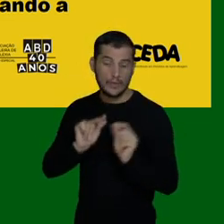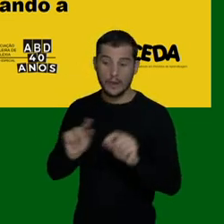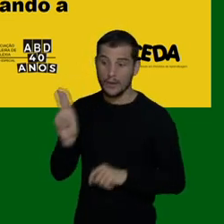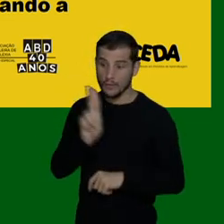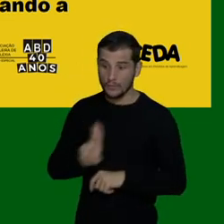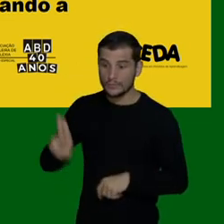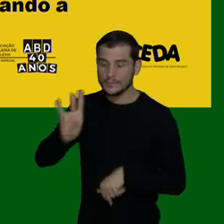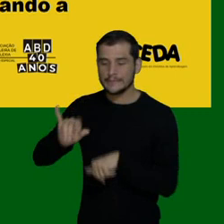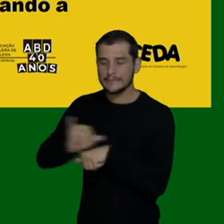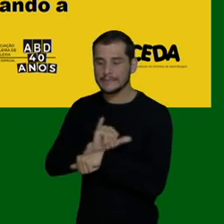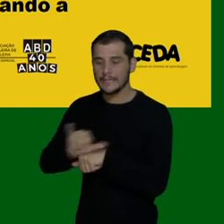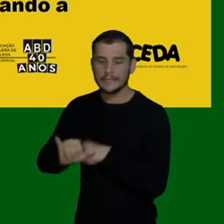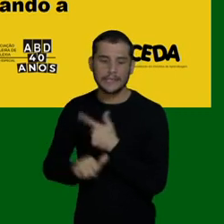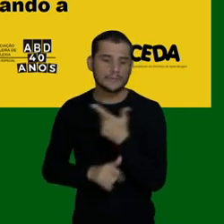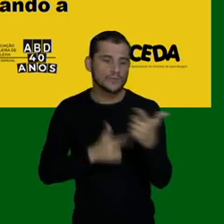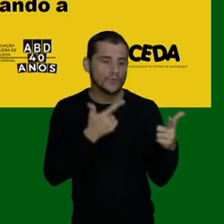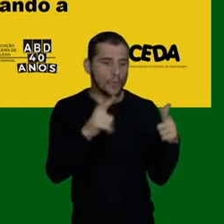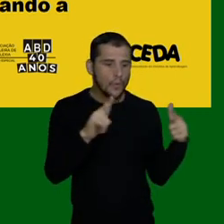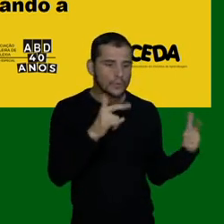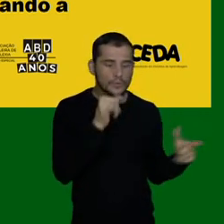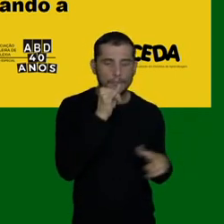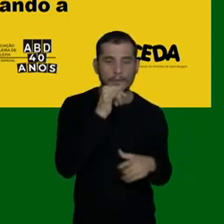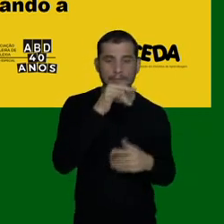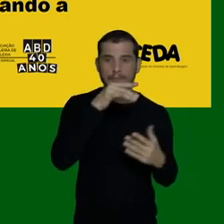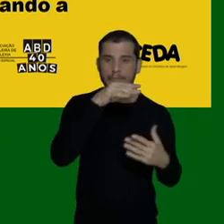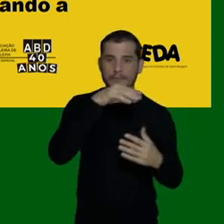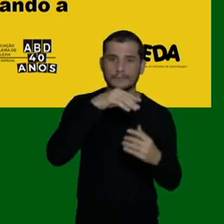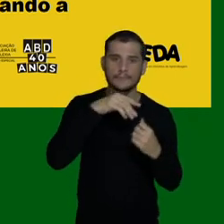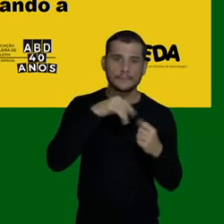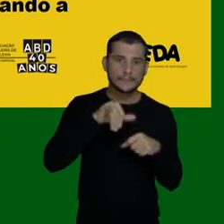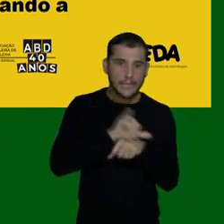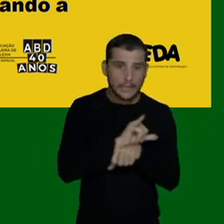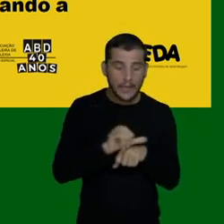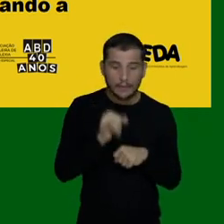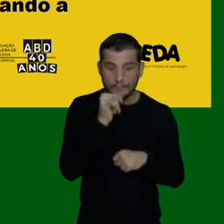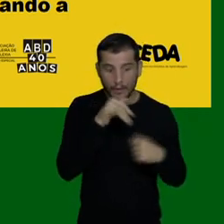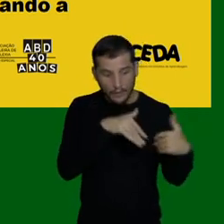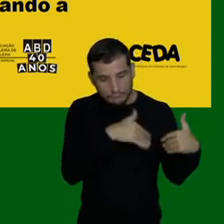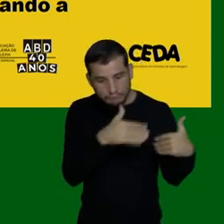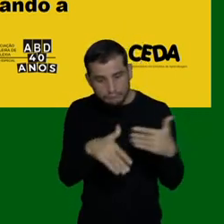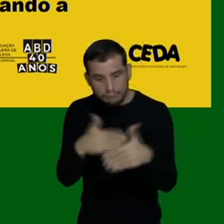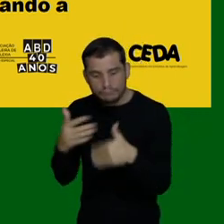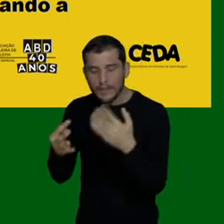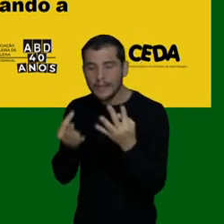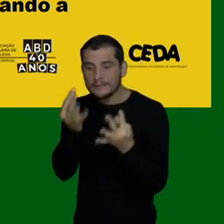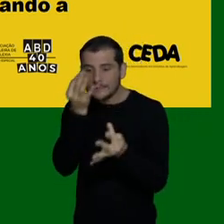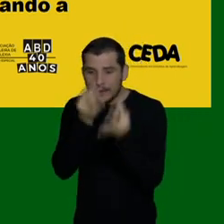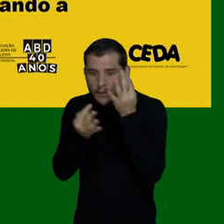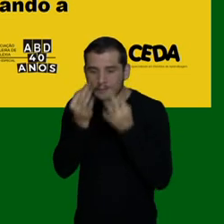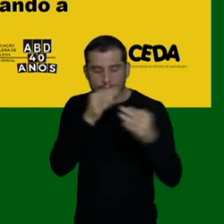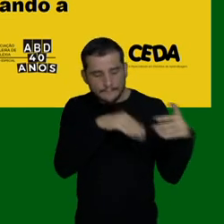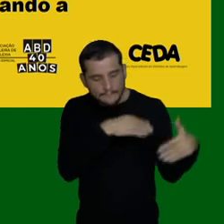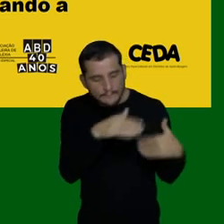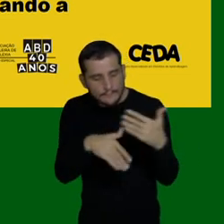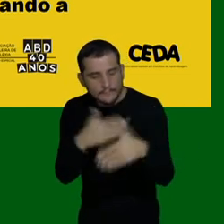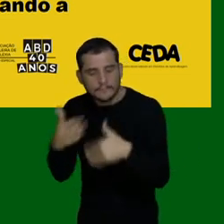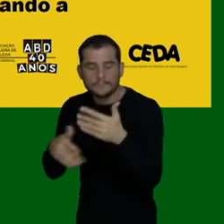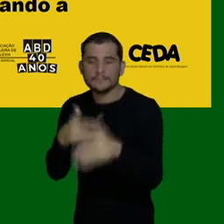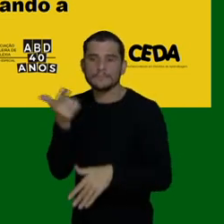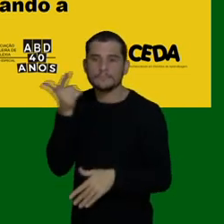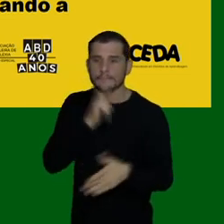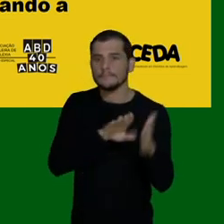estratégias metacognitivas dela né então quando ele já tá mais avançado na terapia ele já percebe que ele erra ele